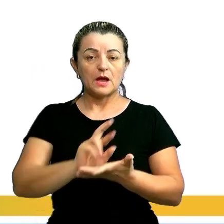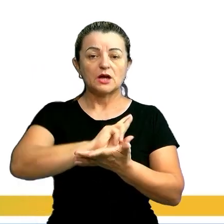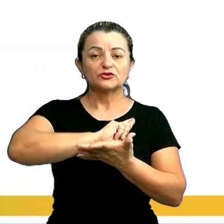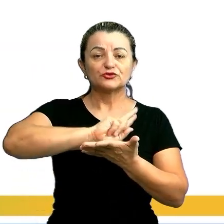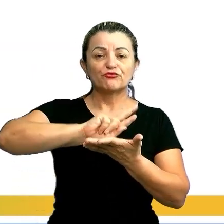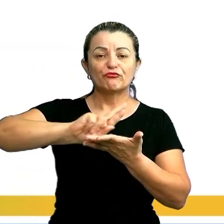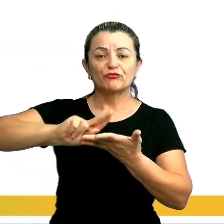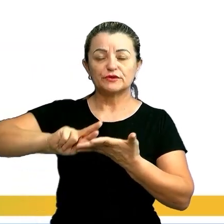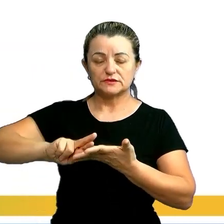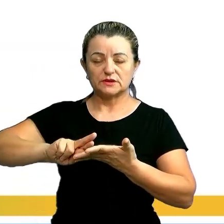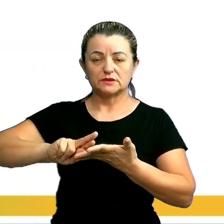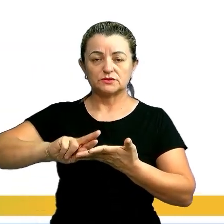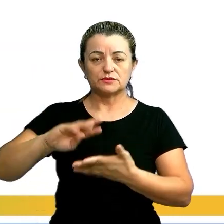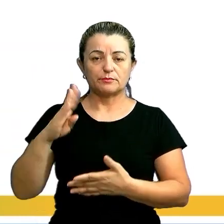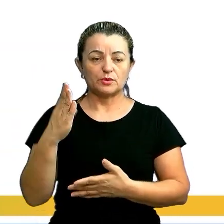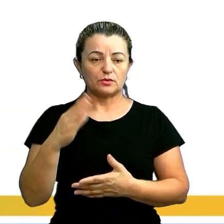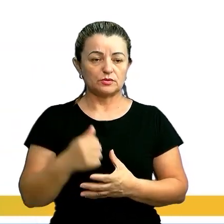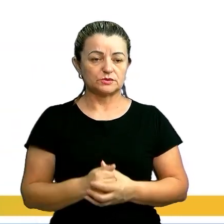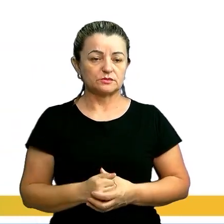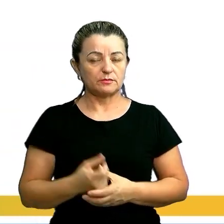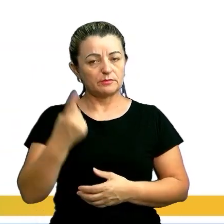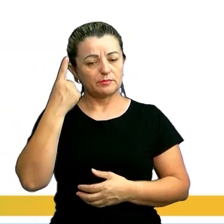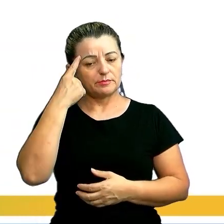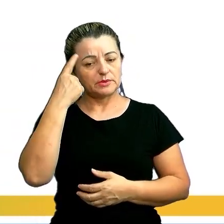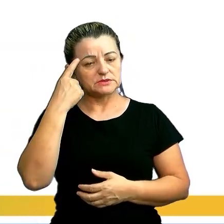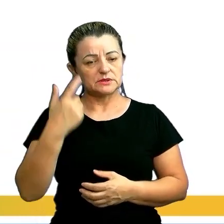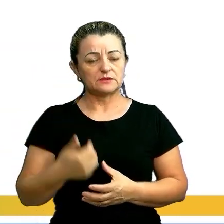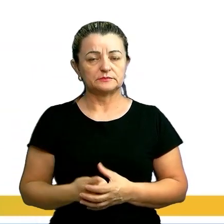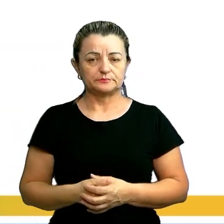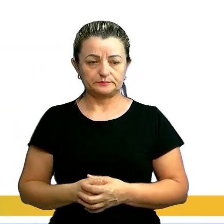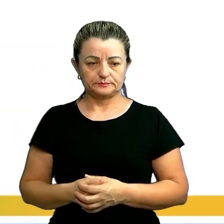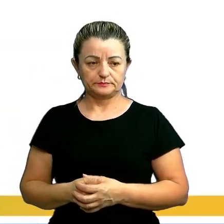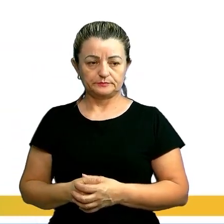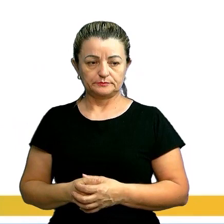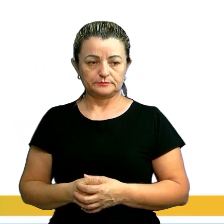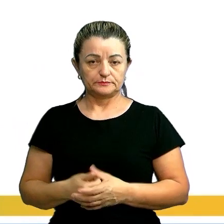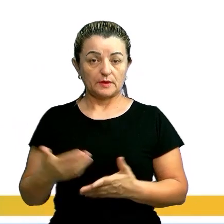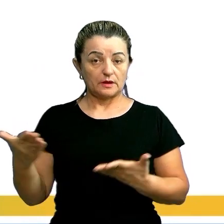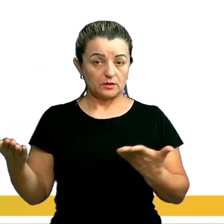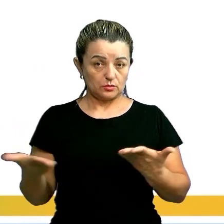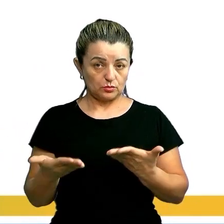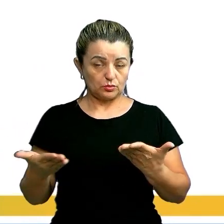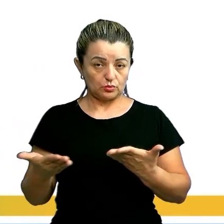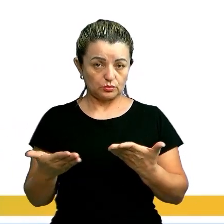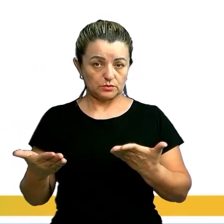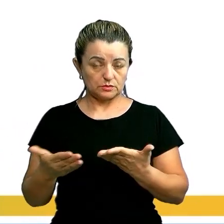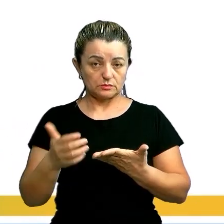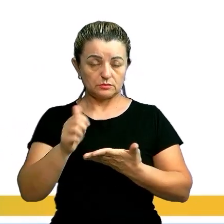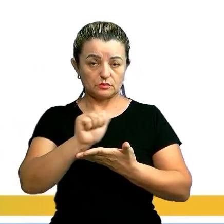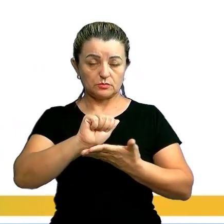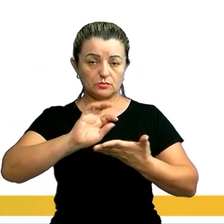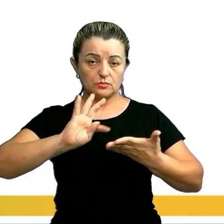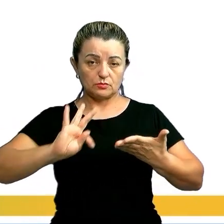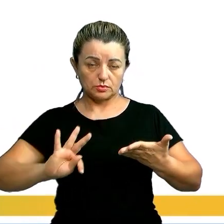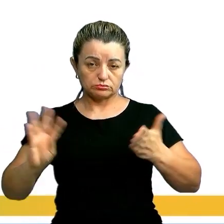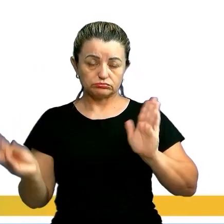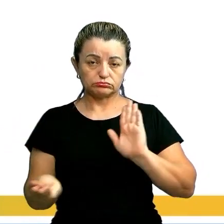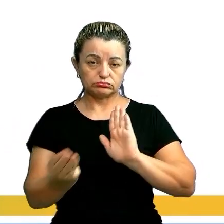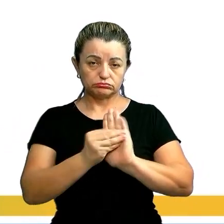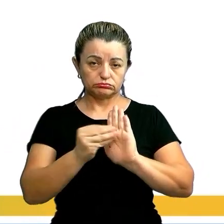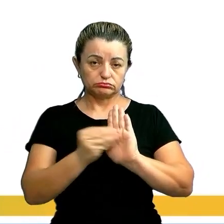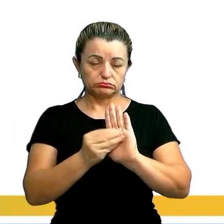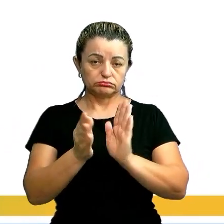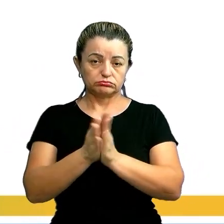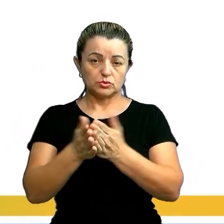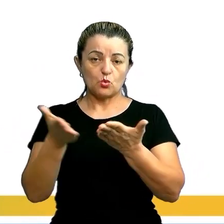seguir, nós vamos então pensar um pouquinho. Vamos realizar uma atividade proposta lá no